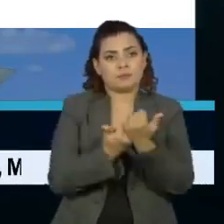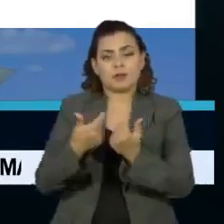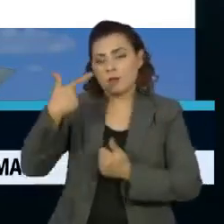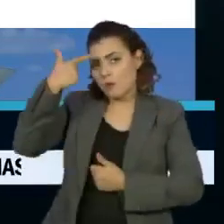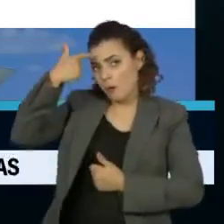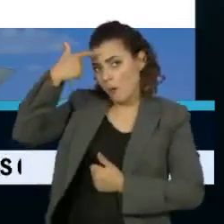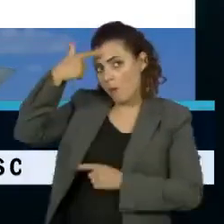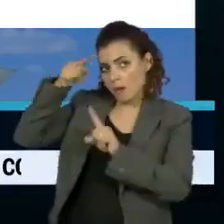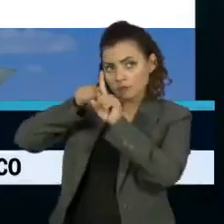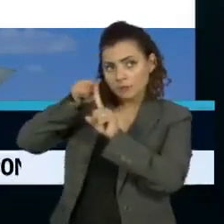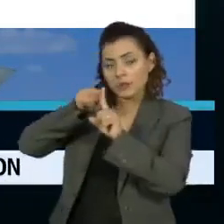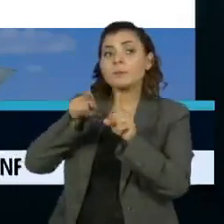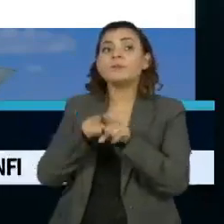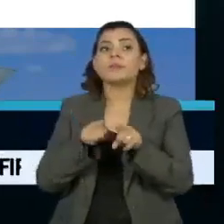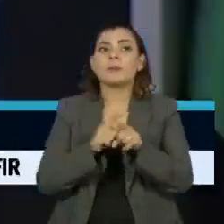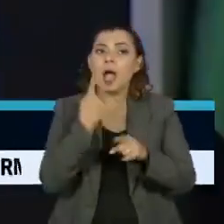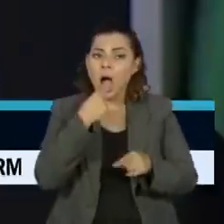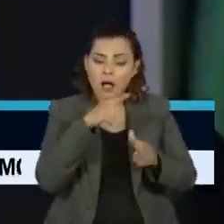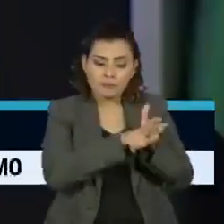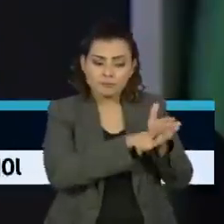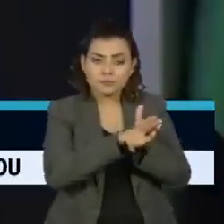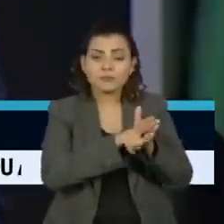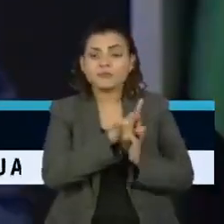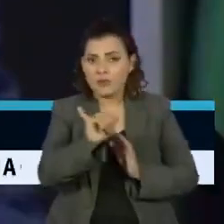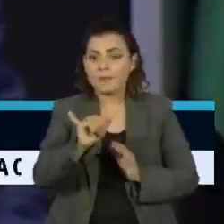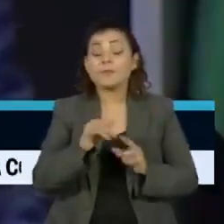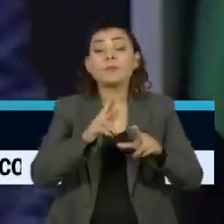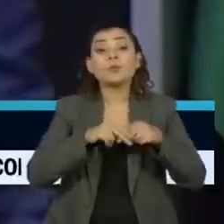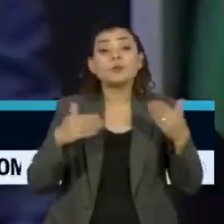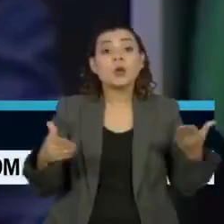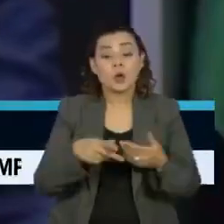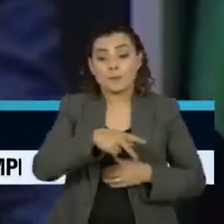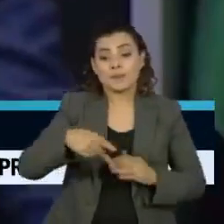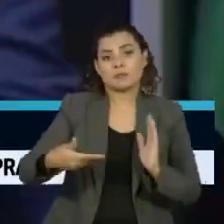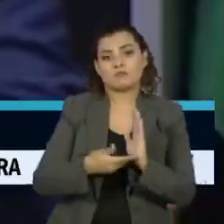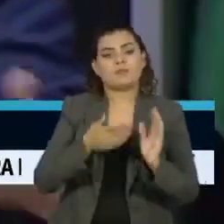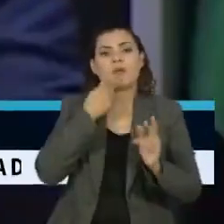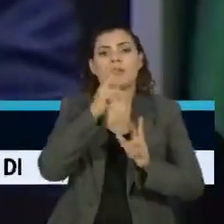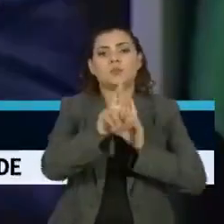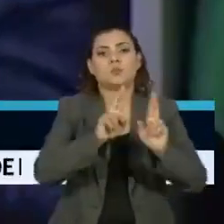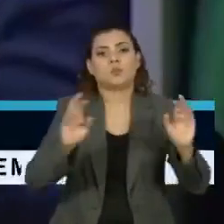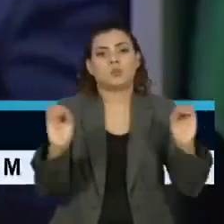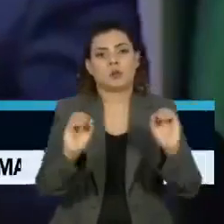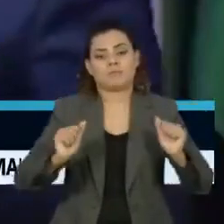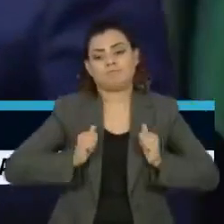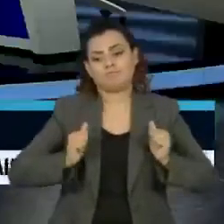de temperatura e testagem dos presentes. A presidência da Casa não se manifestou até o fechamento da reportagem.